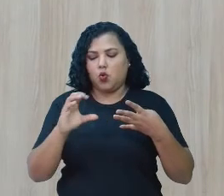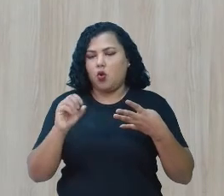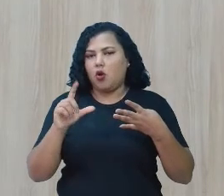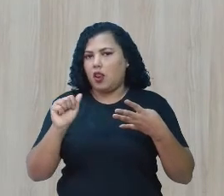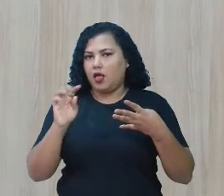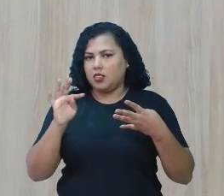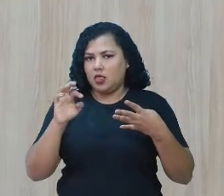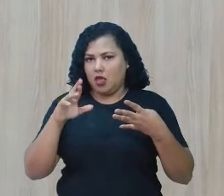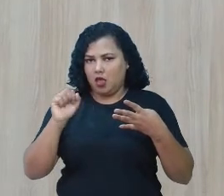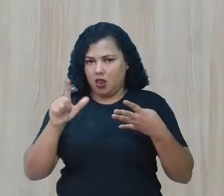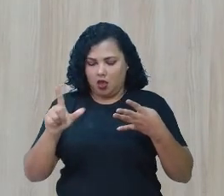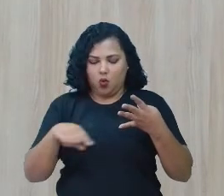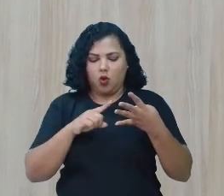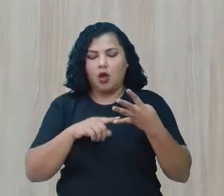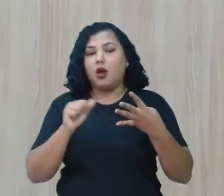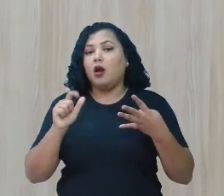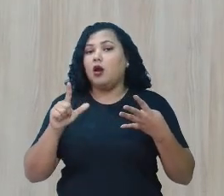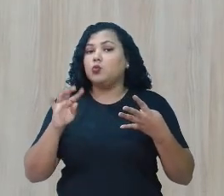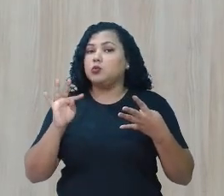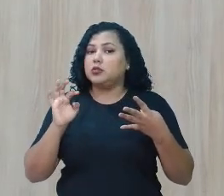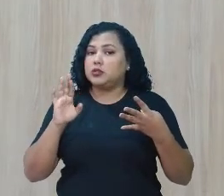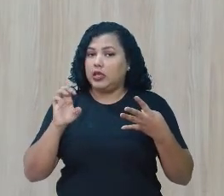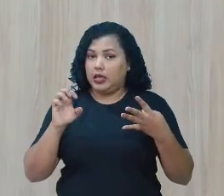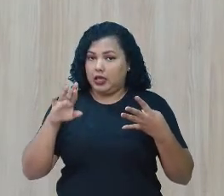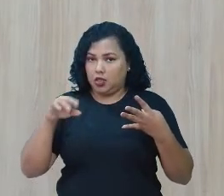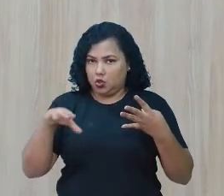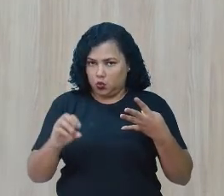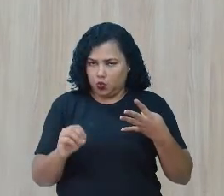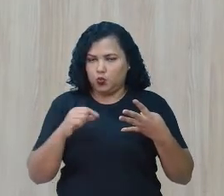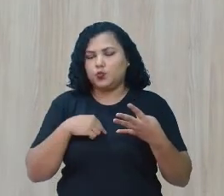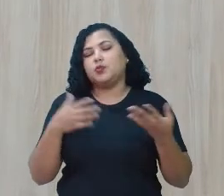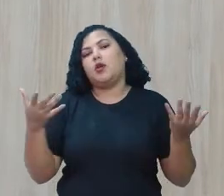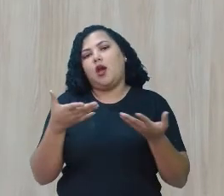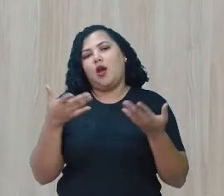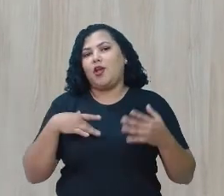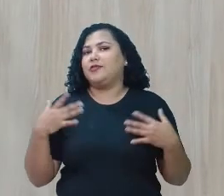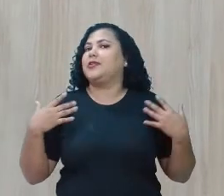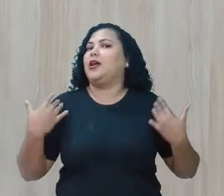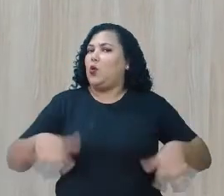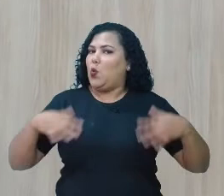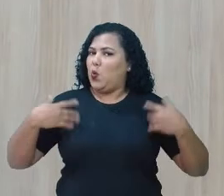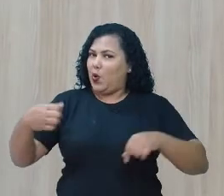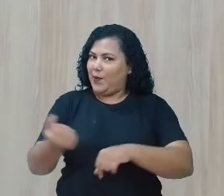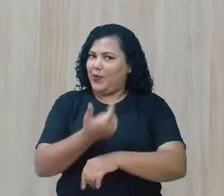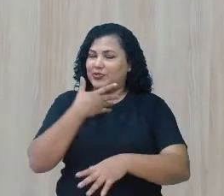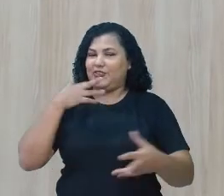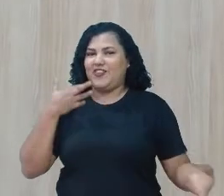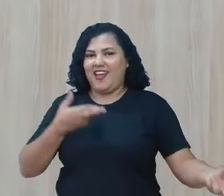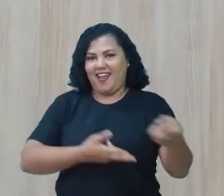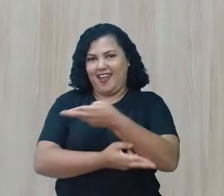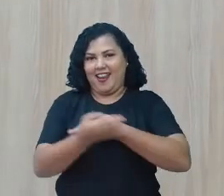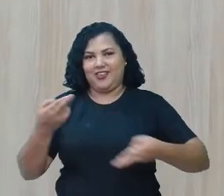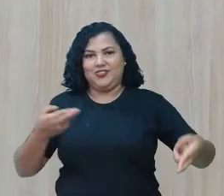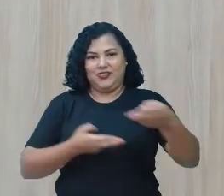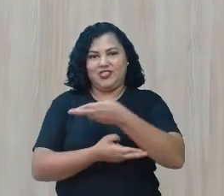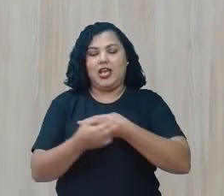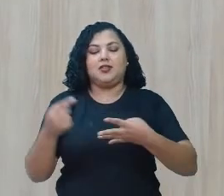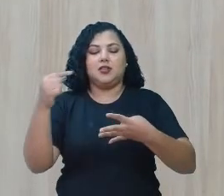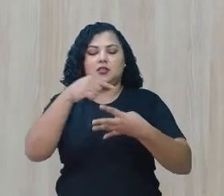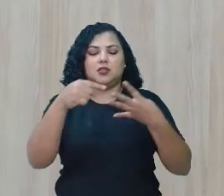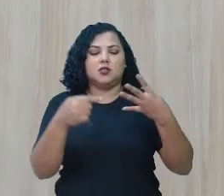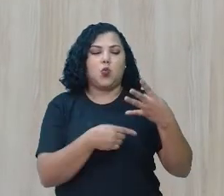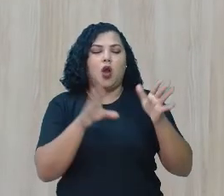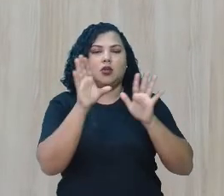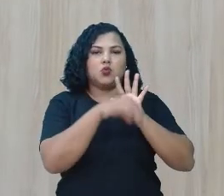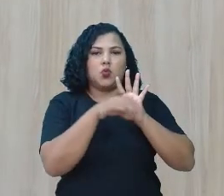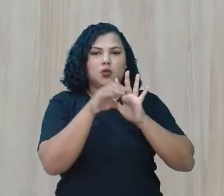joia? E agora, eu disse a você que vai ficar emocionante, né? Agora a gente vai relacionar essas 4 definições